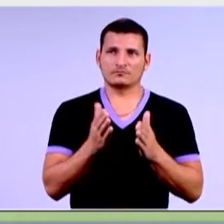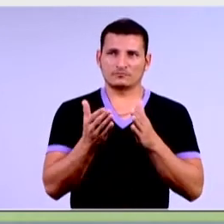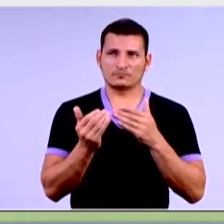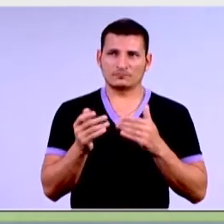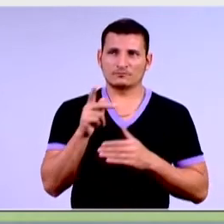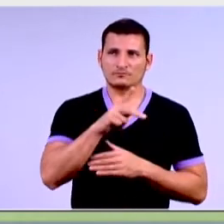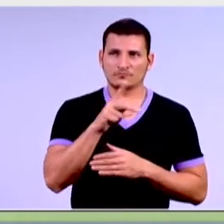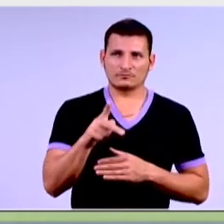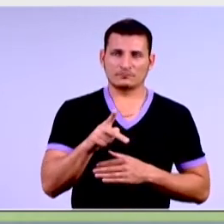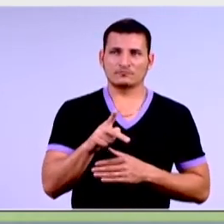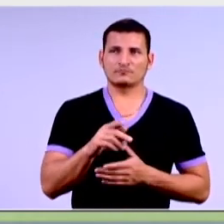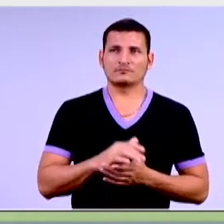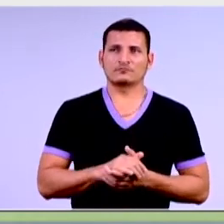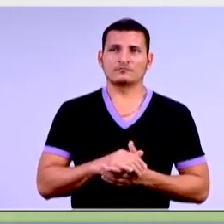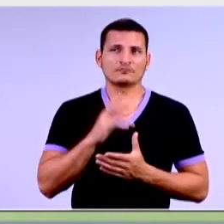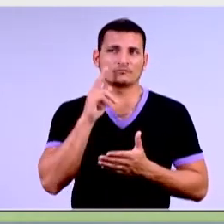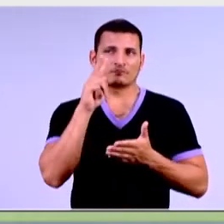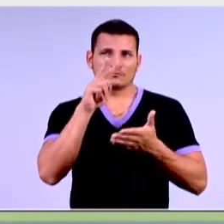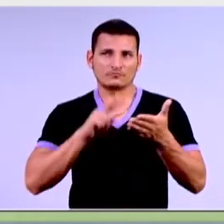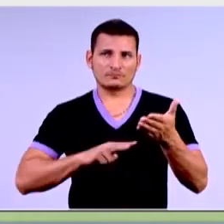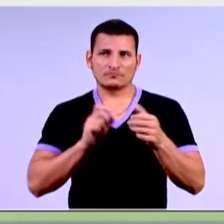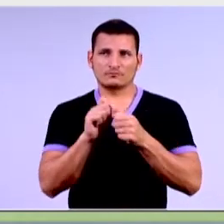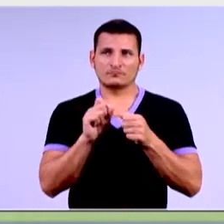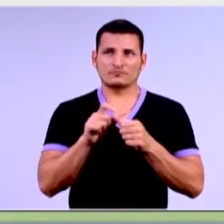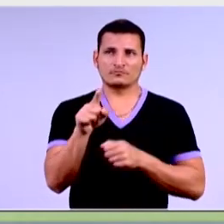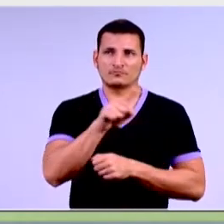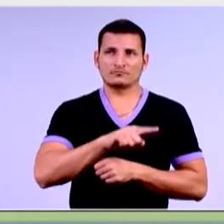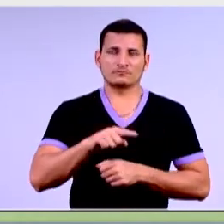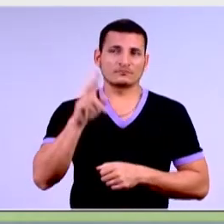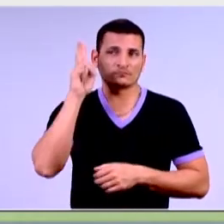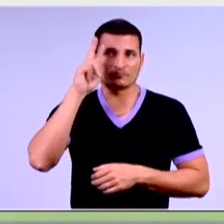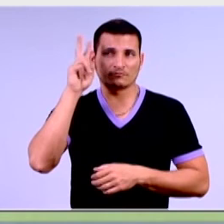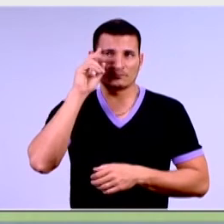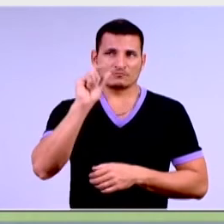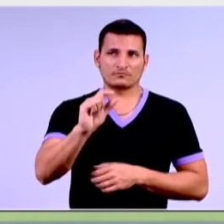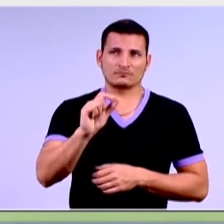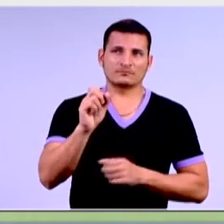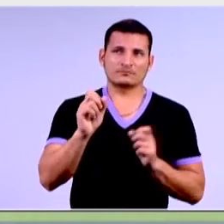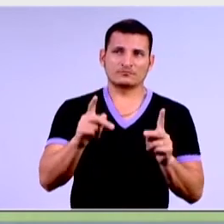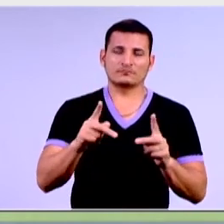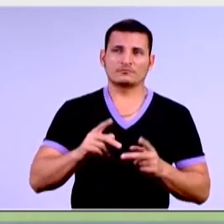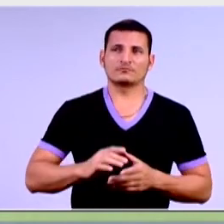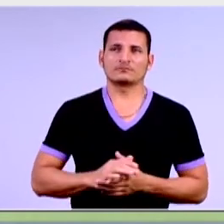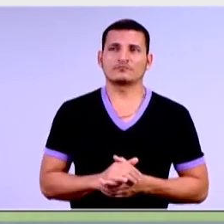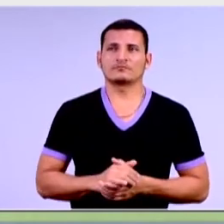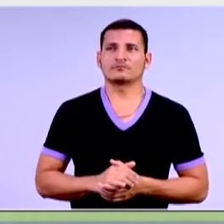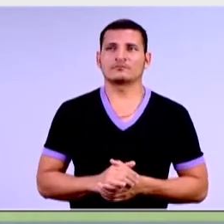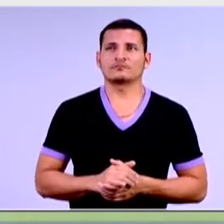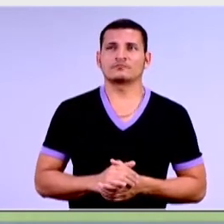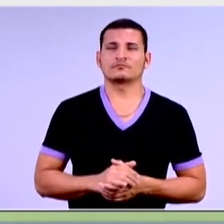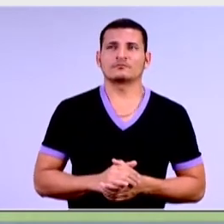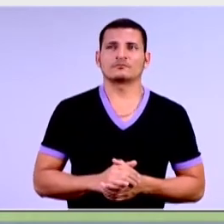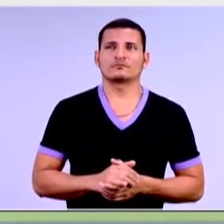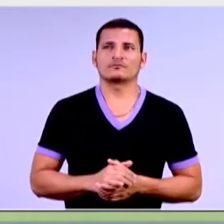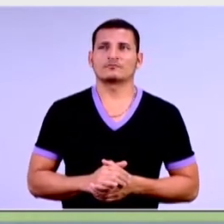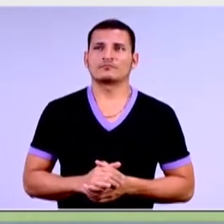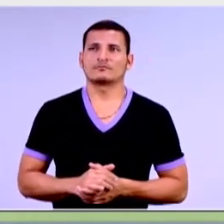lei de fazer a leitura só pra vocês relembrarem um pouquinho ok activity